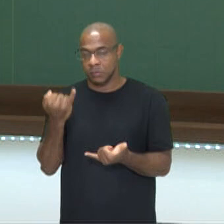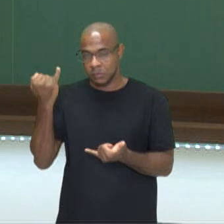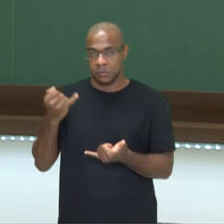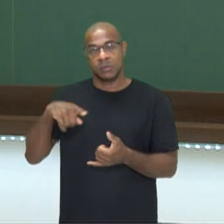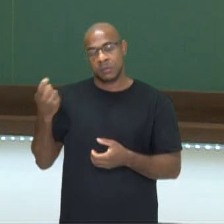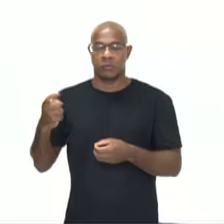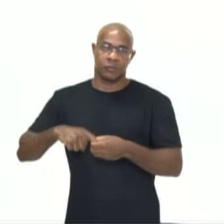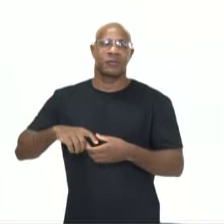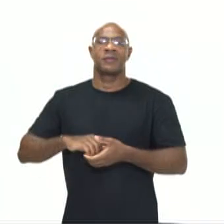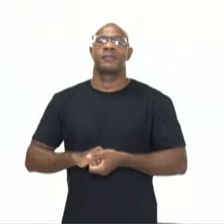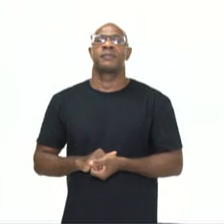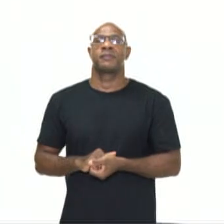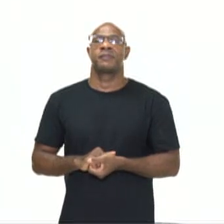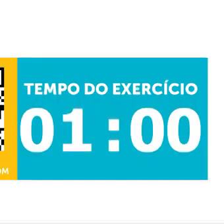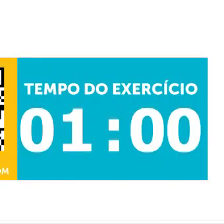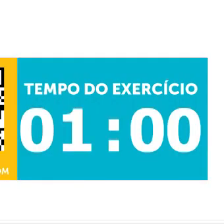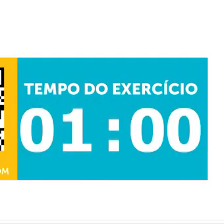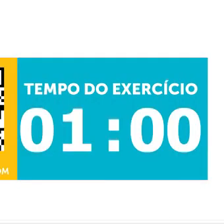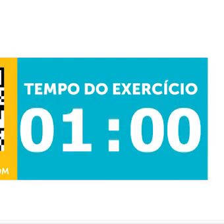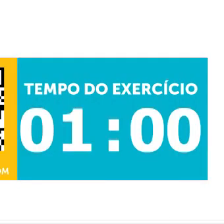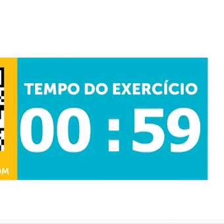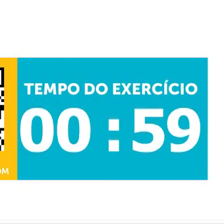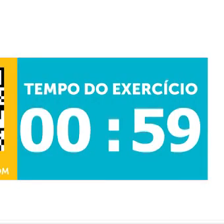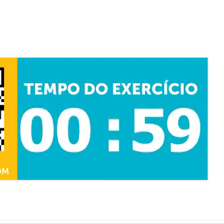eu já volto.